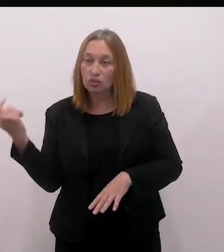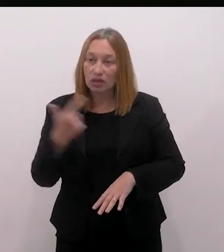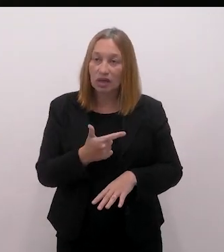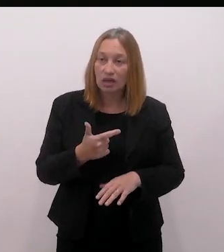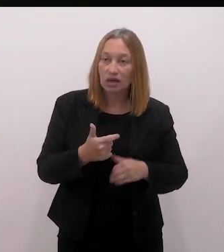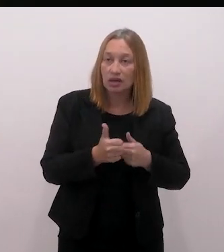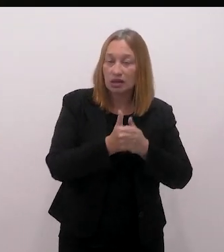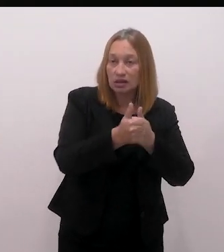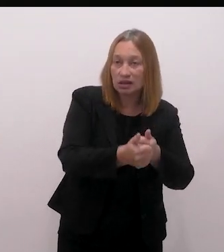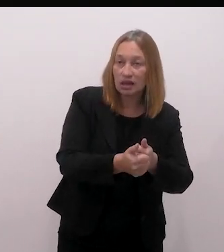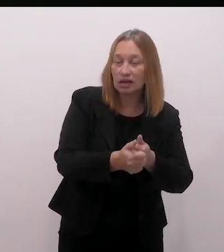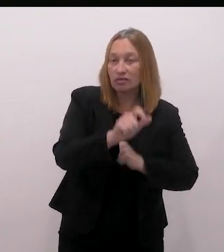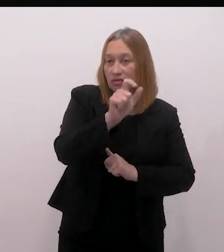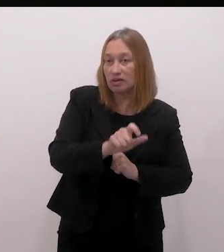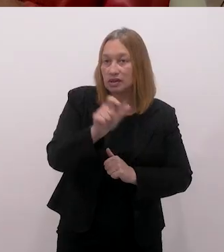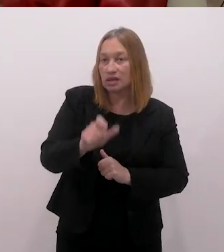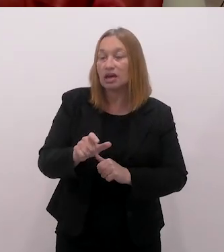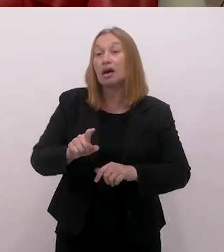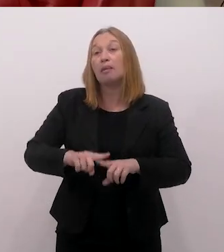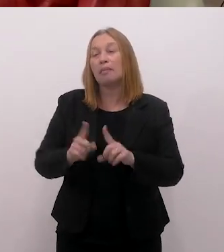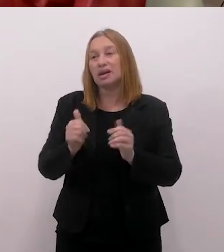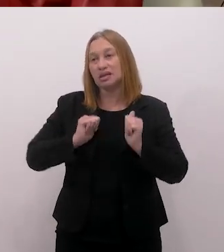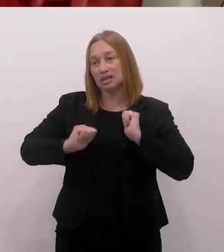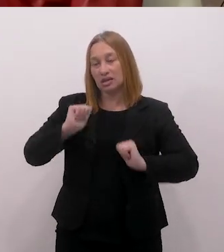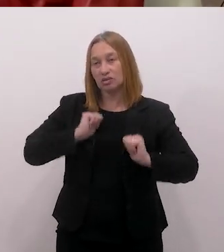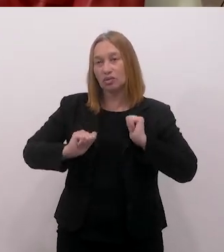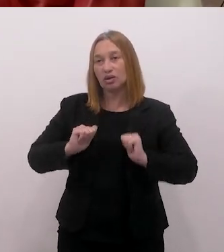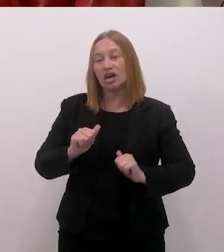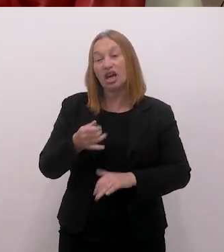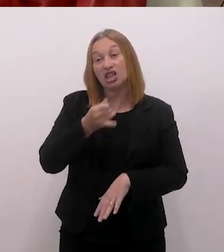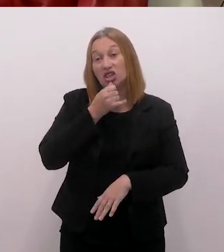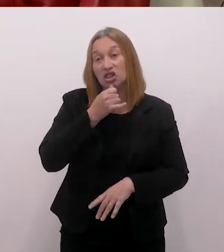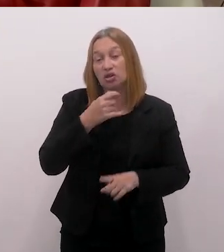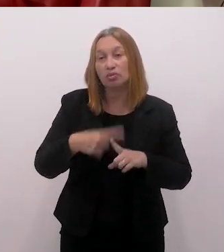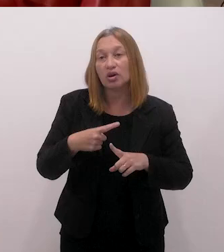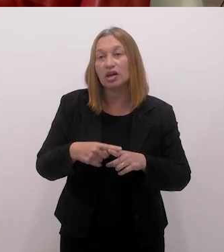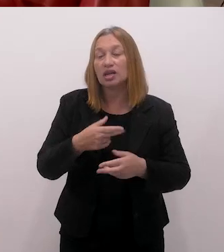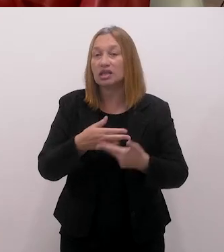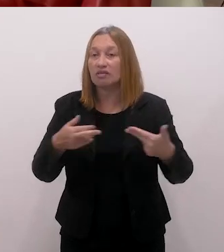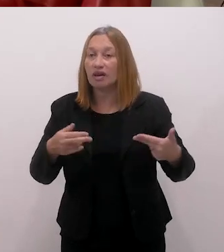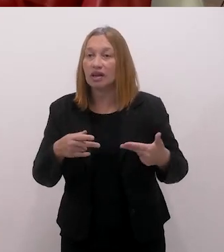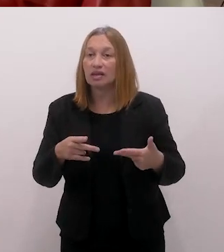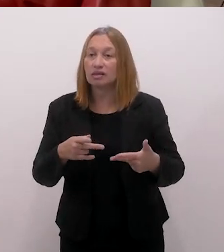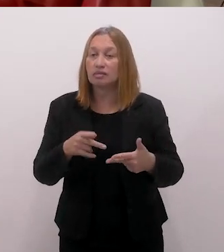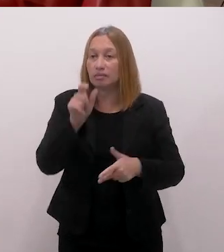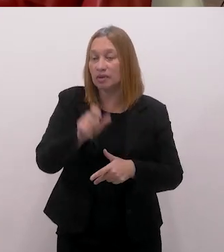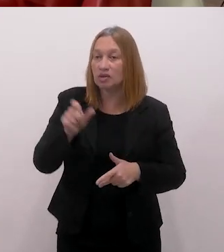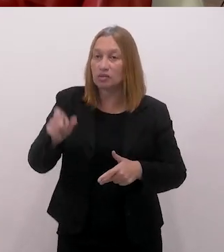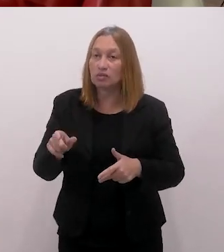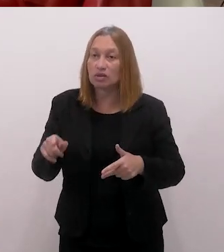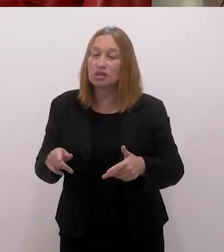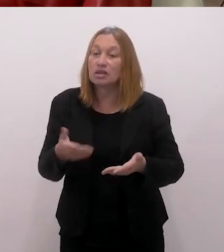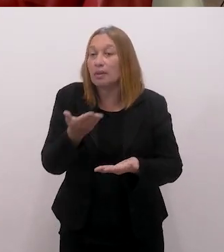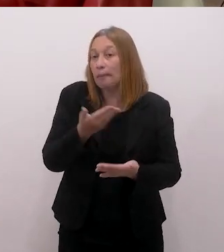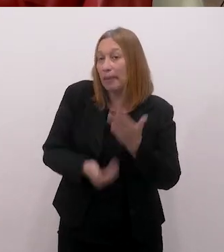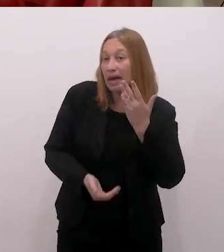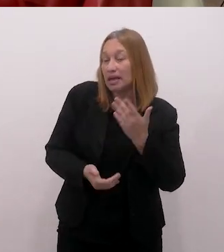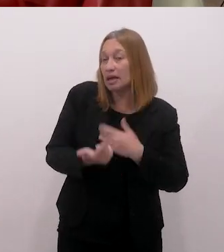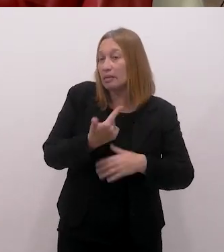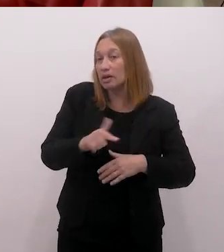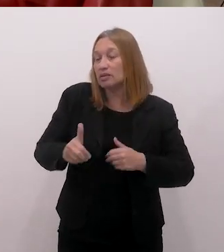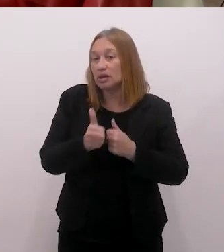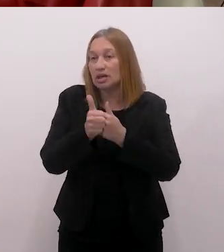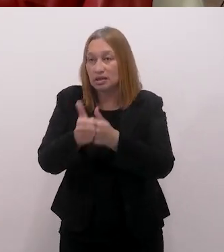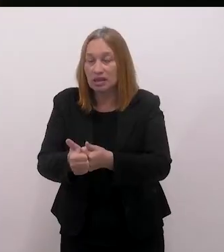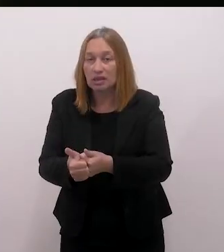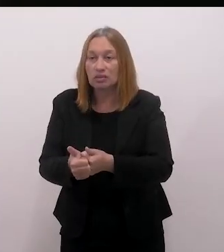seguidores do que pela arte que você apresenta. Mas aí para os atores é muito ingrato, porque também tem muita gente que está fazendo o casting, não pelo talento das pessoas.